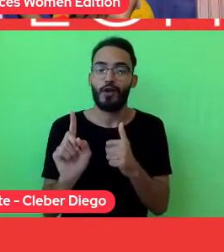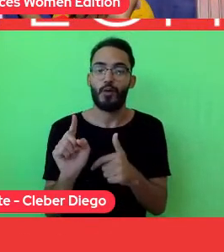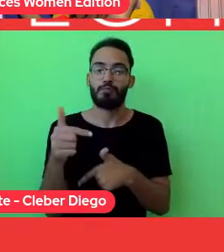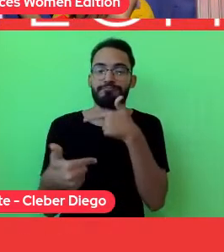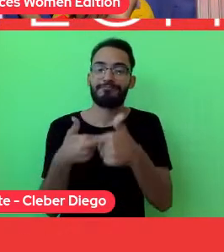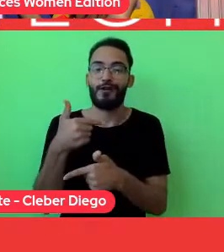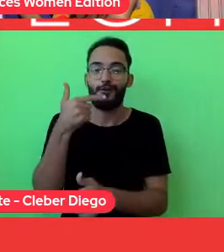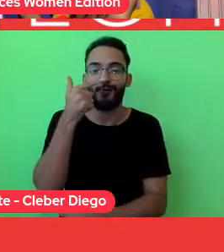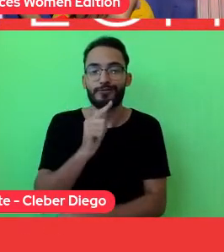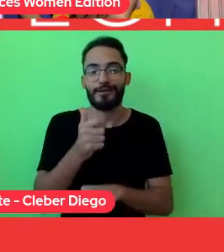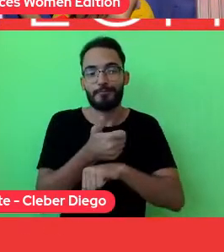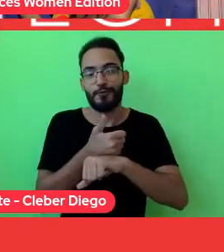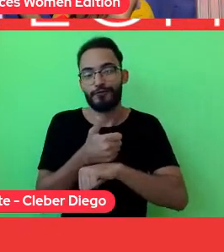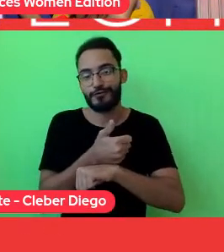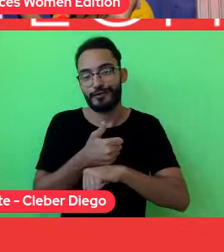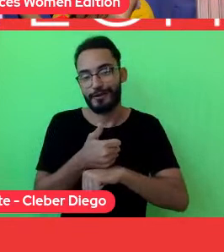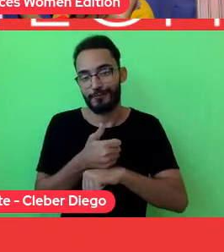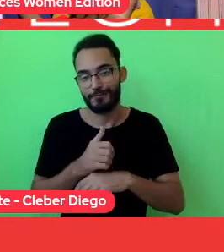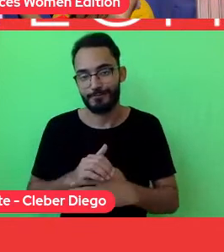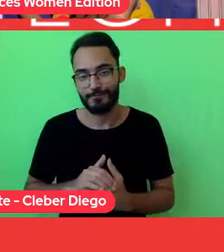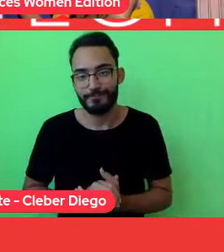também no âmbito profissional, né?